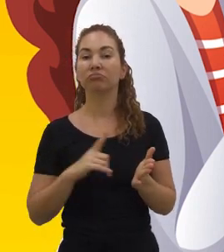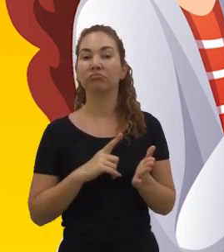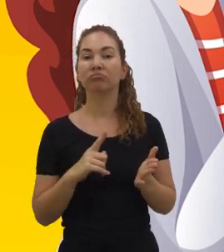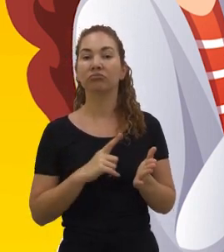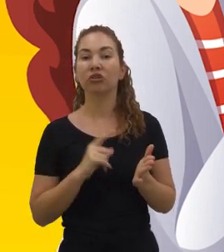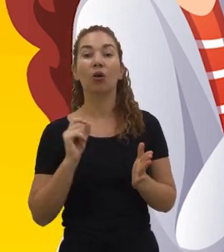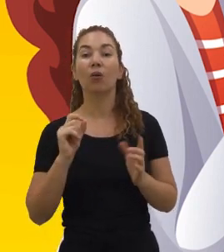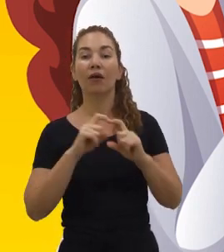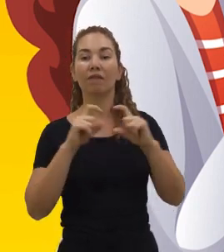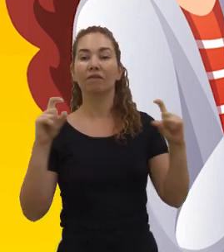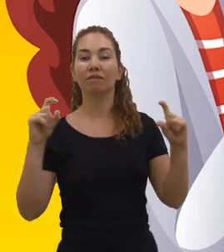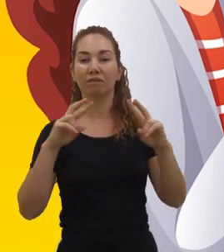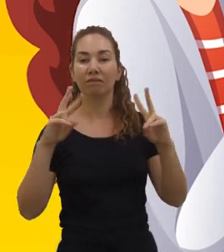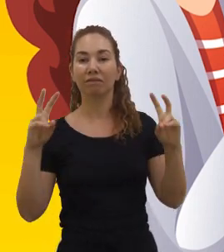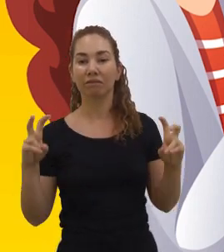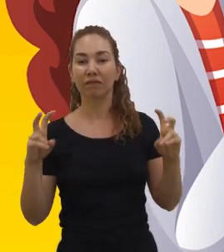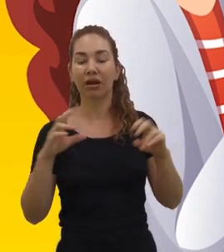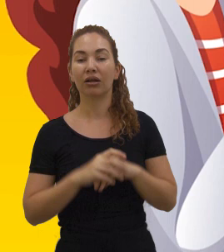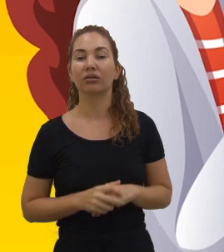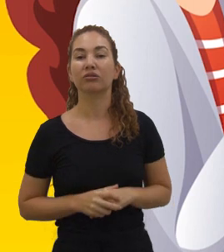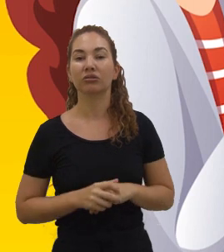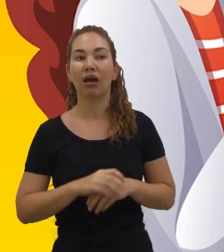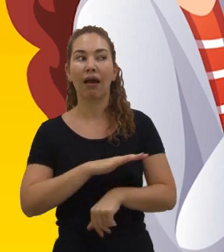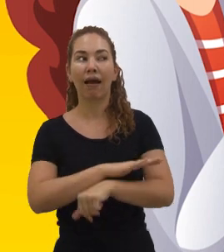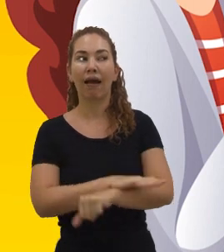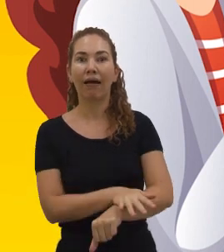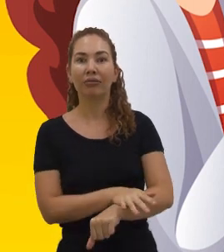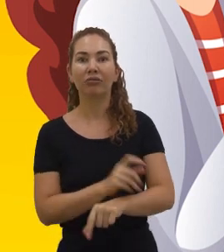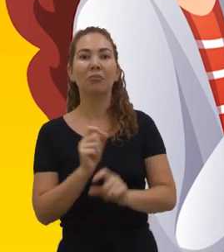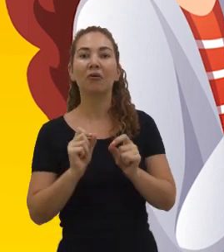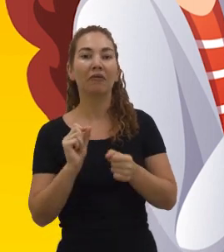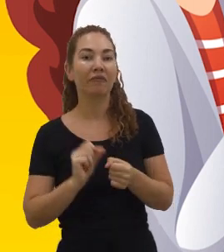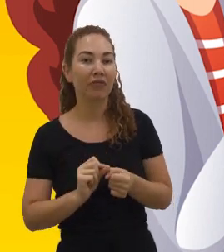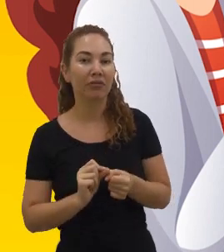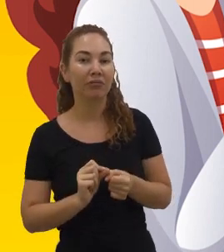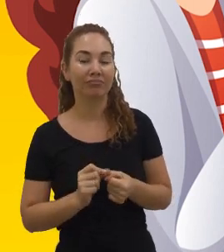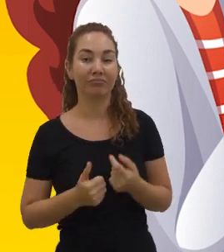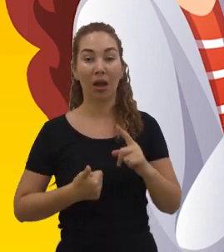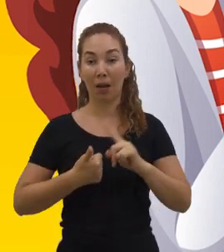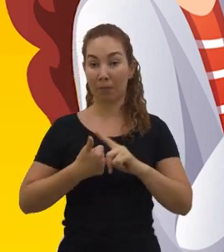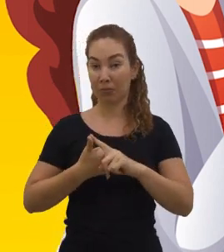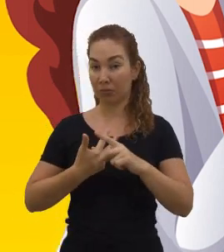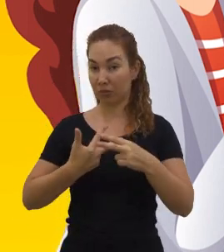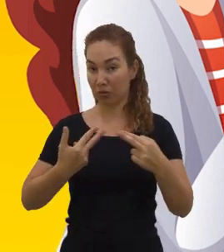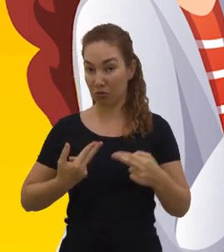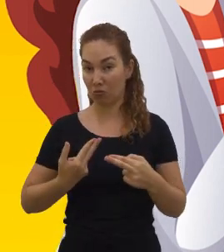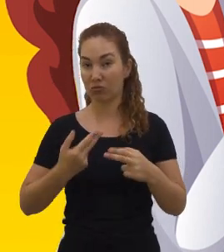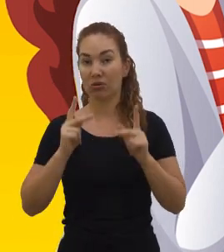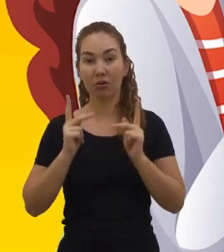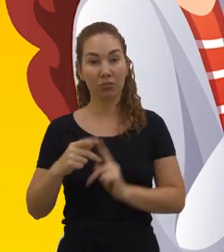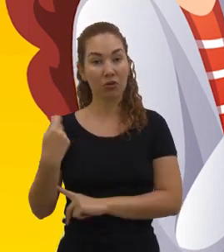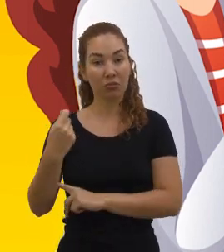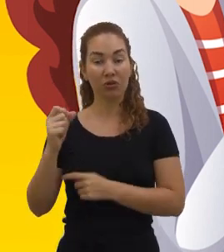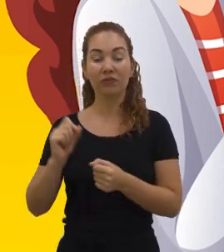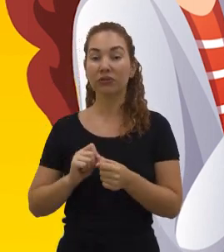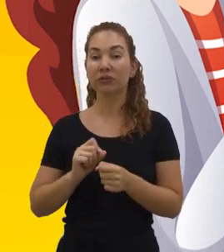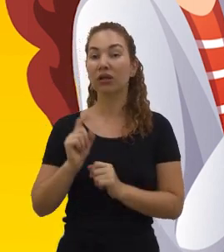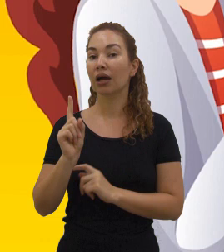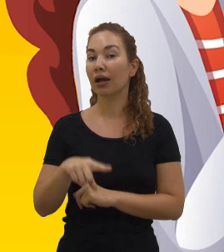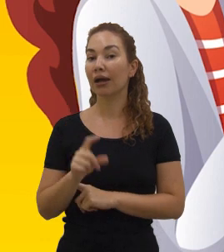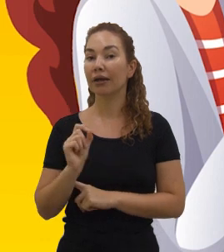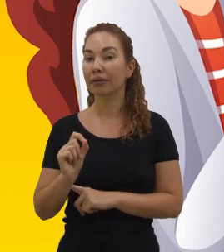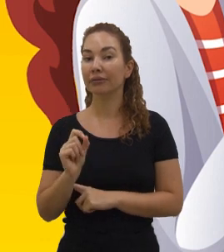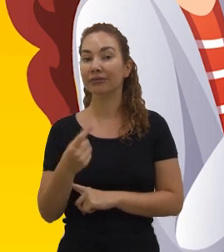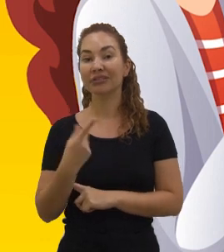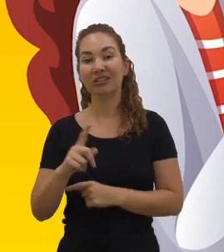a seguinte frase, né? Que é: "Eu sofri racismo, o que fazer?". A primeira ação que a pessoa precisa tomar, assim, é